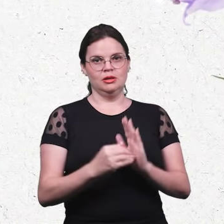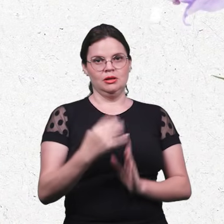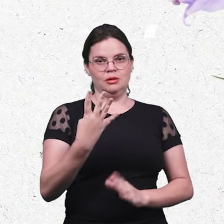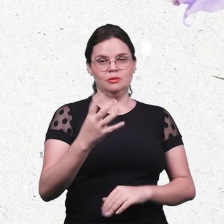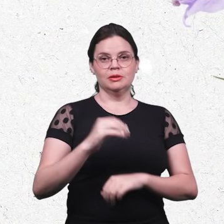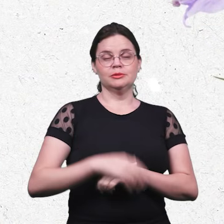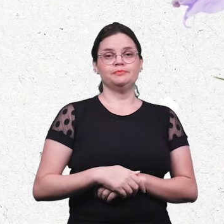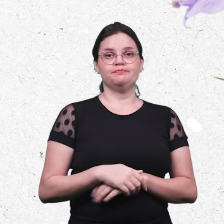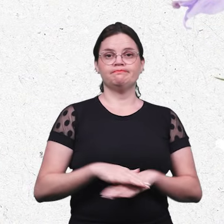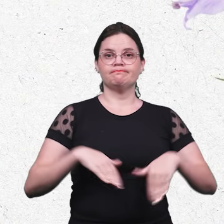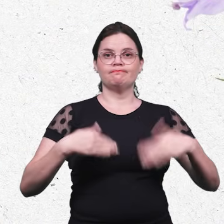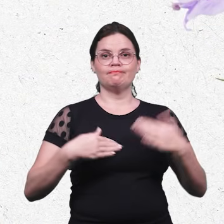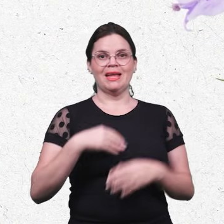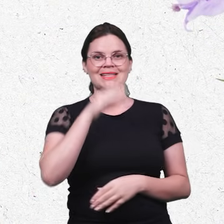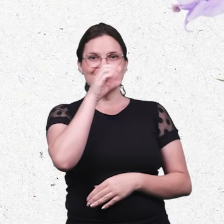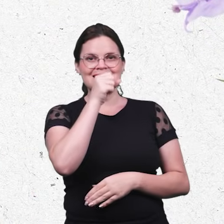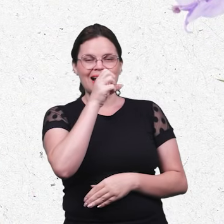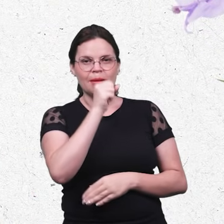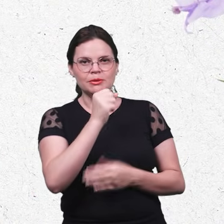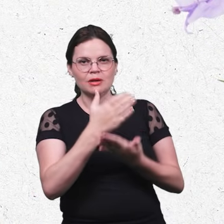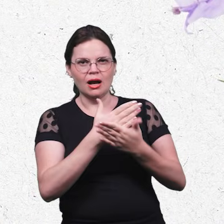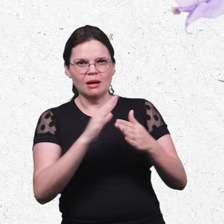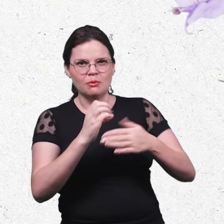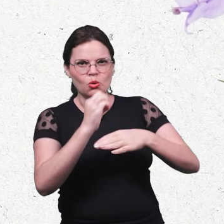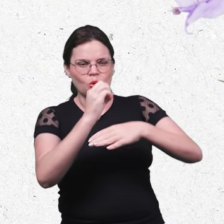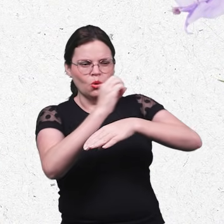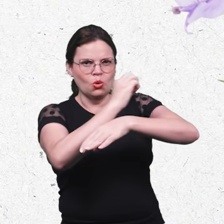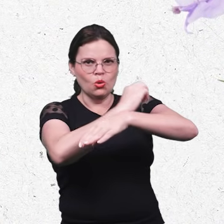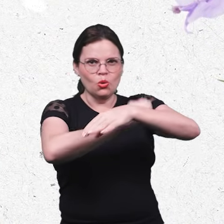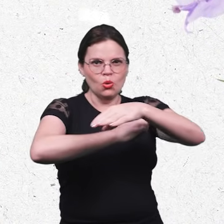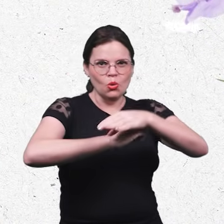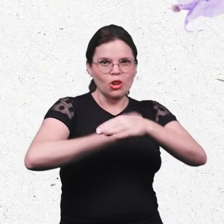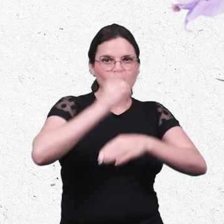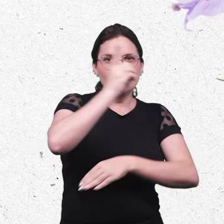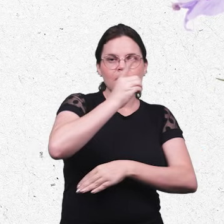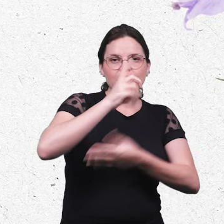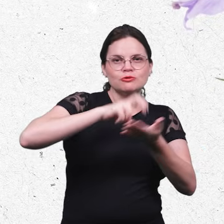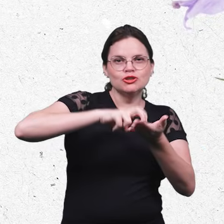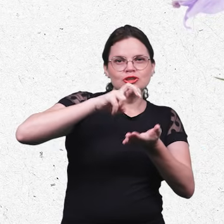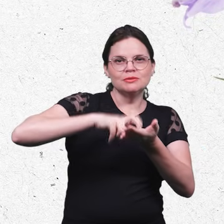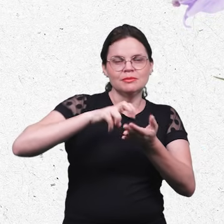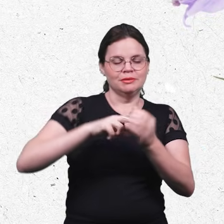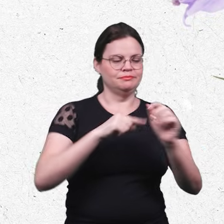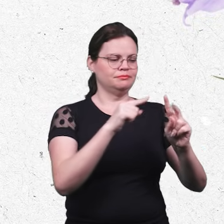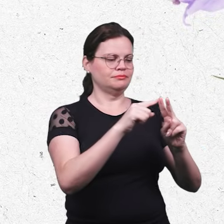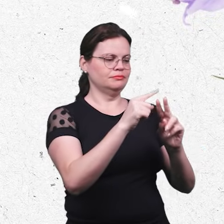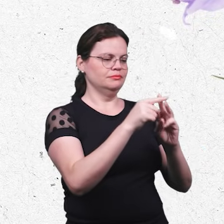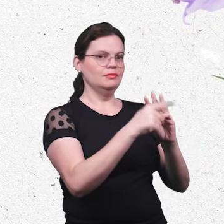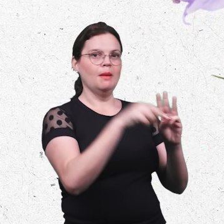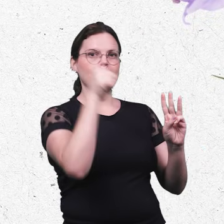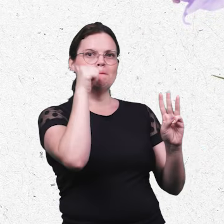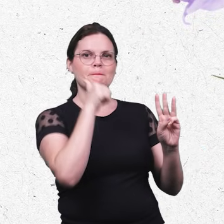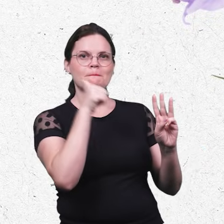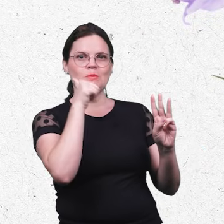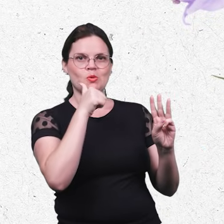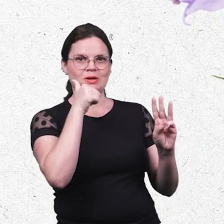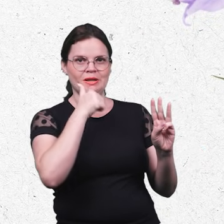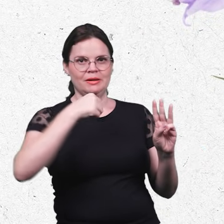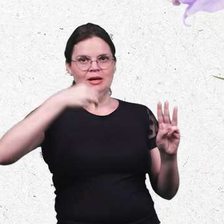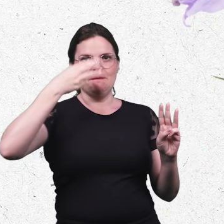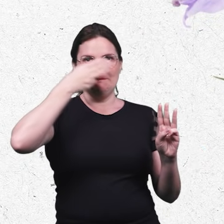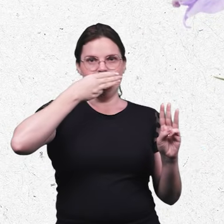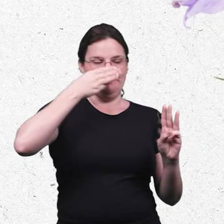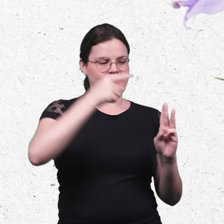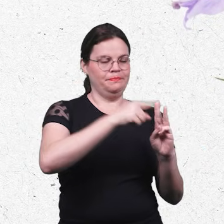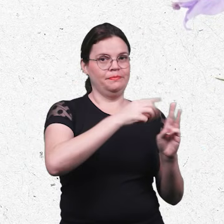E passado o sábado, Maria Madalena e Maria, mãe de Tiago, e Salomé compraram aromas para